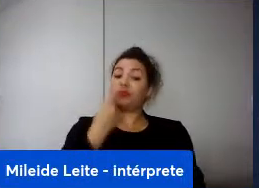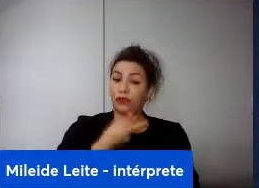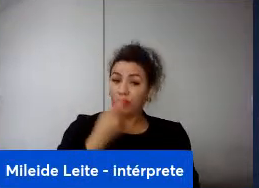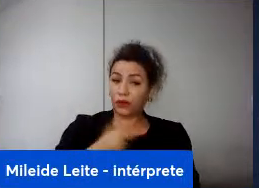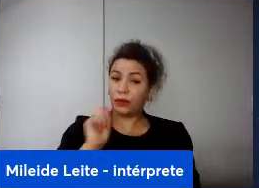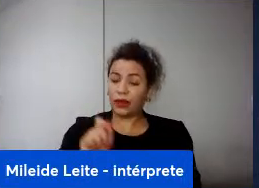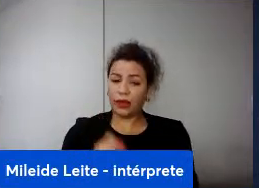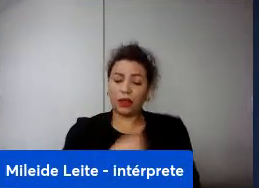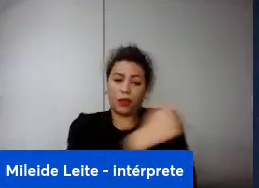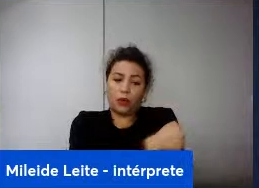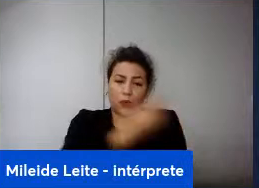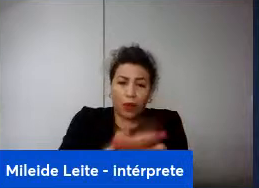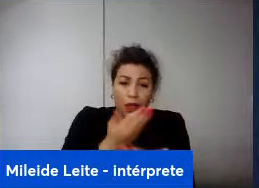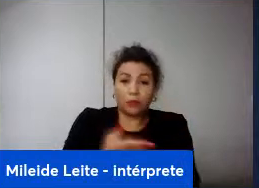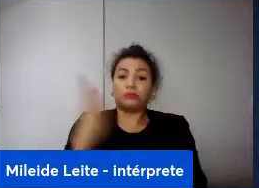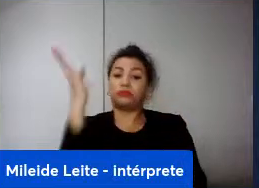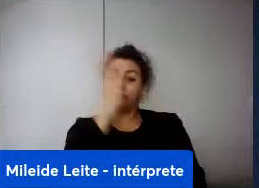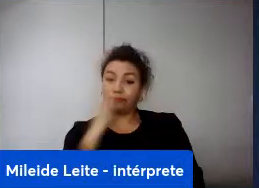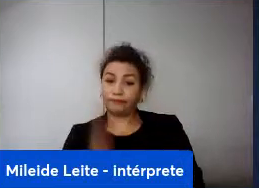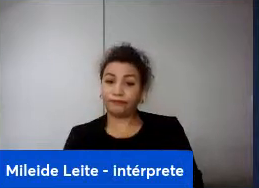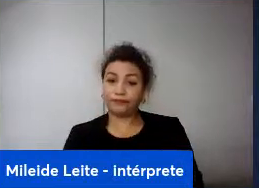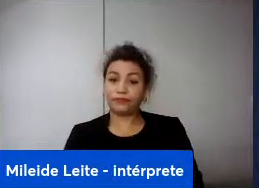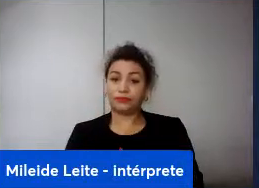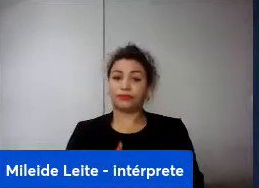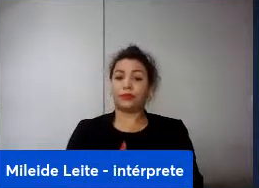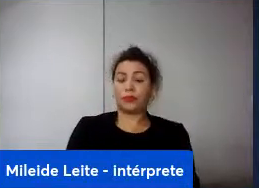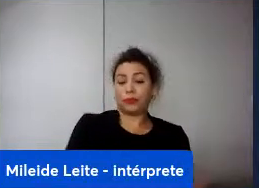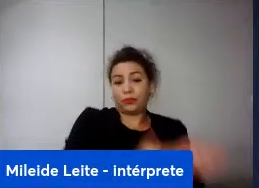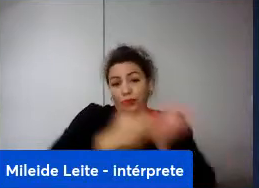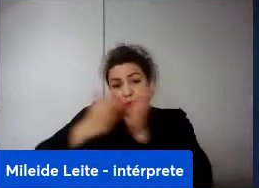os estudantes brasileiros estão, por um lado,